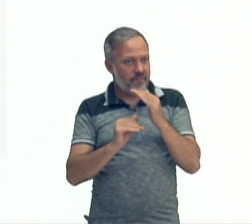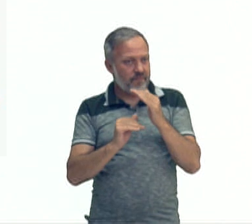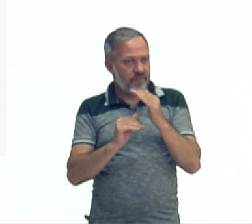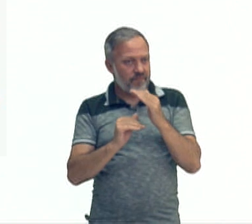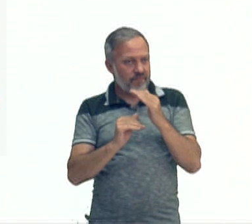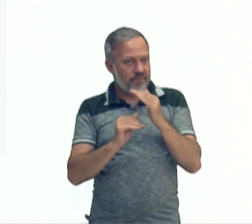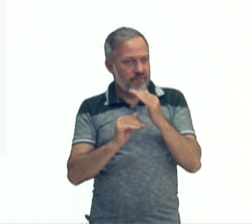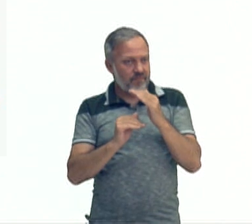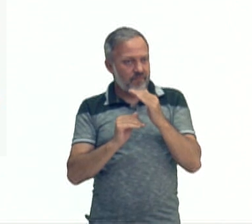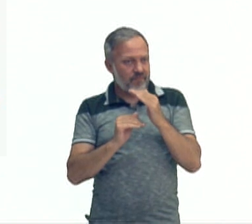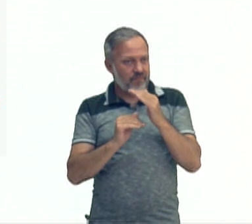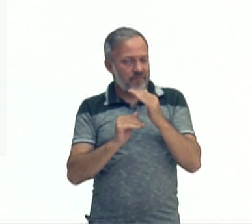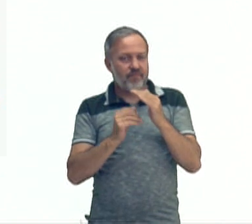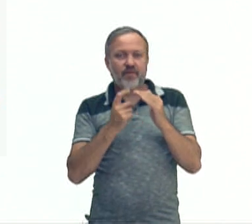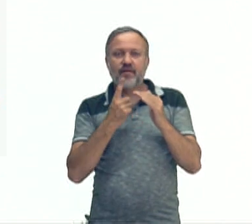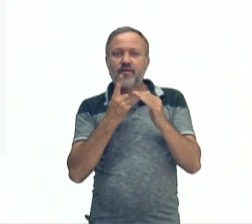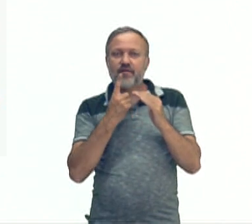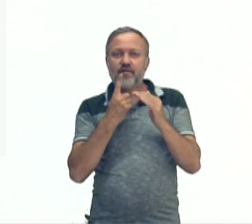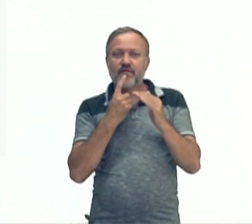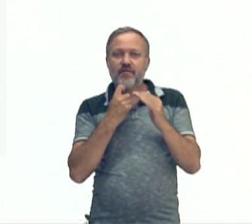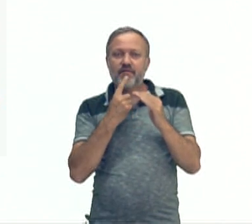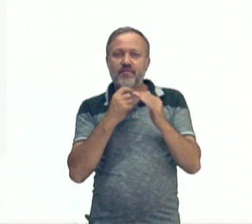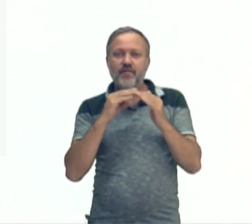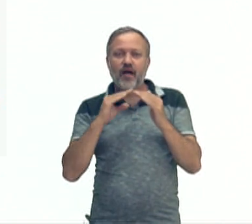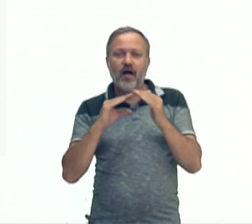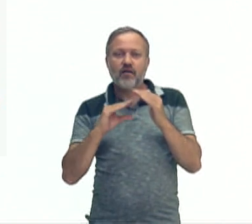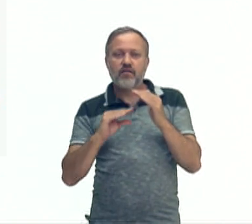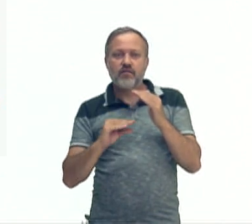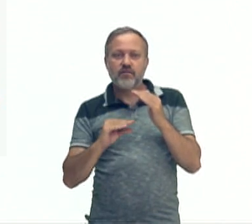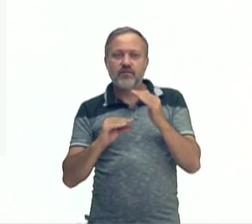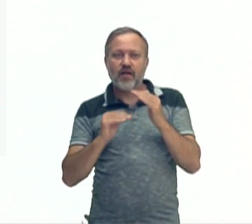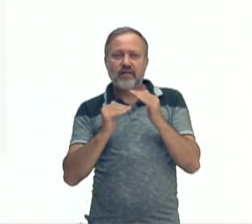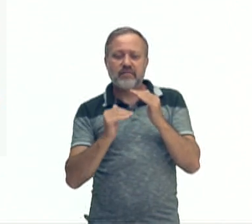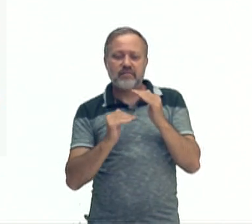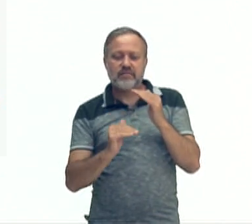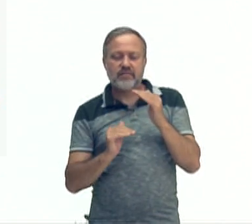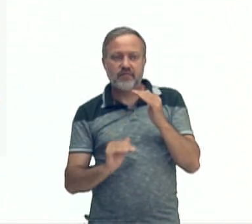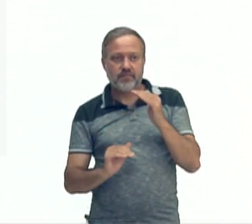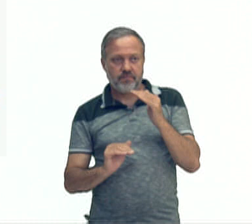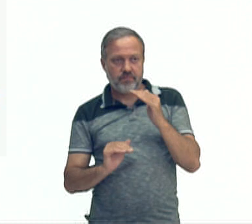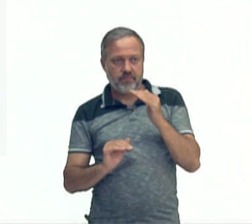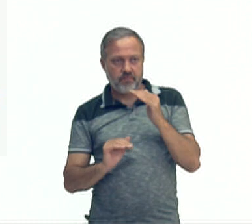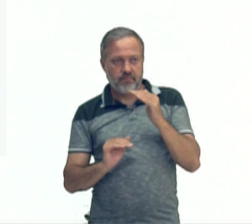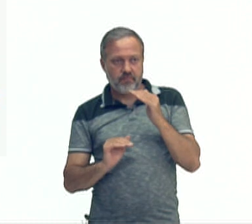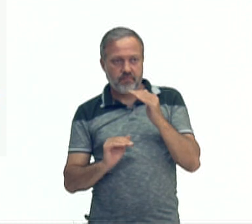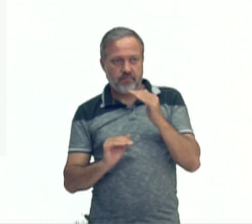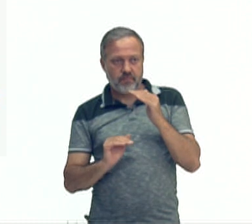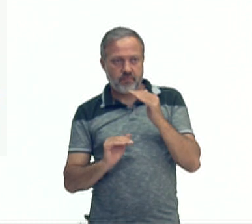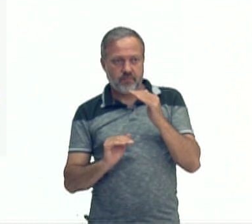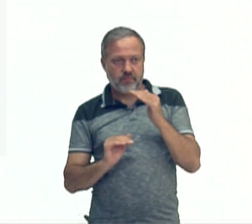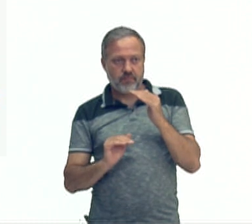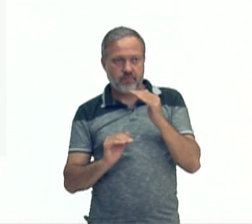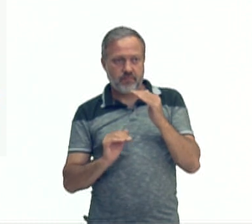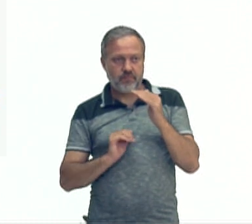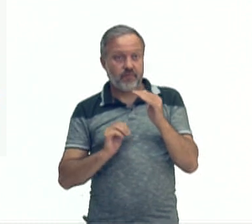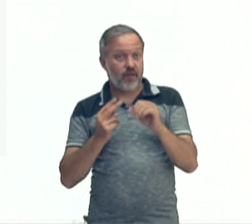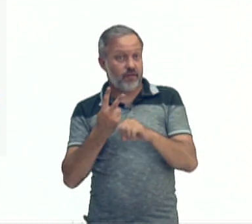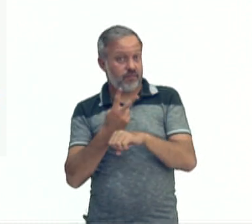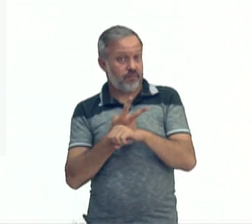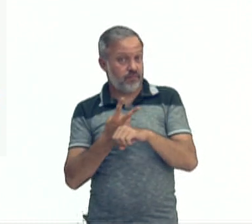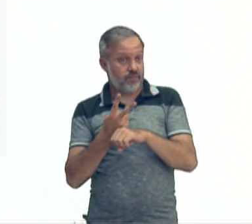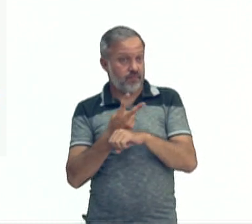estão tendendo a um vermelho mais fraco, e assim por sucessivamente. É óbvio que isso aí, eu busquei aí uma